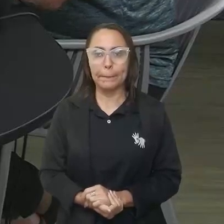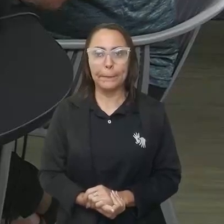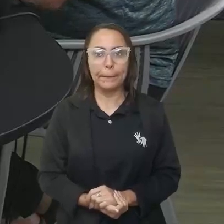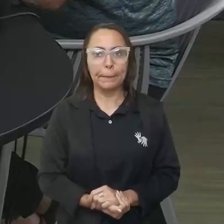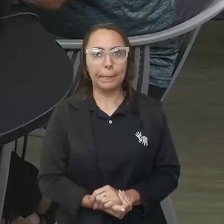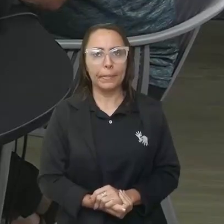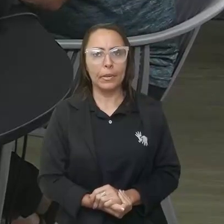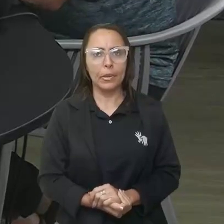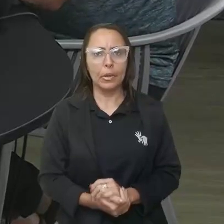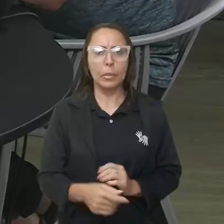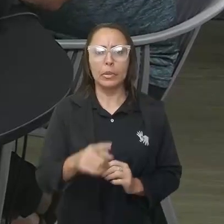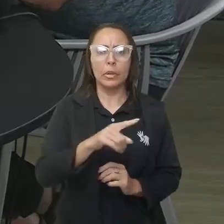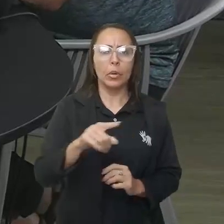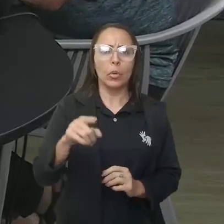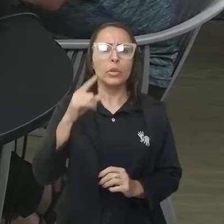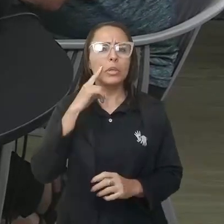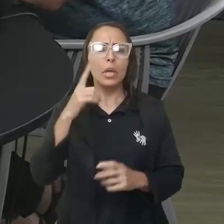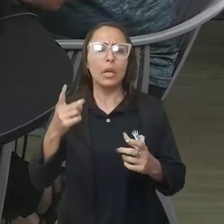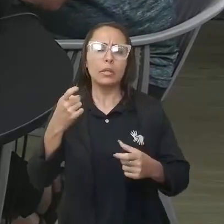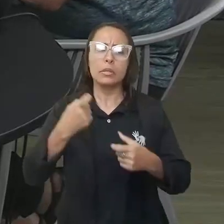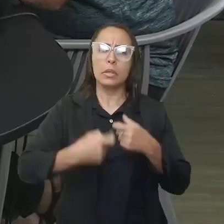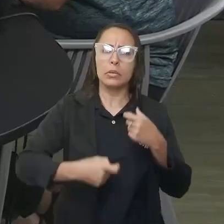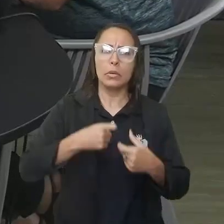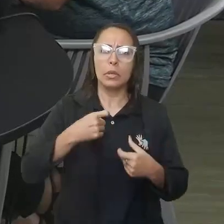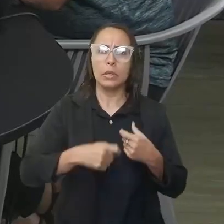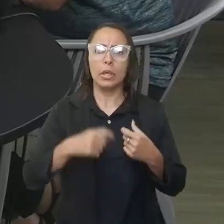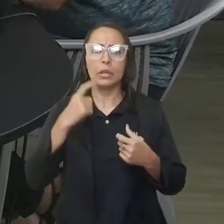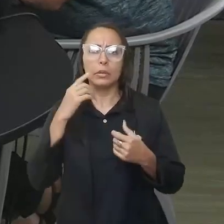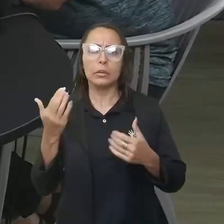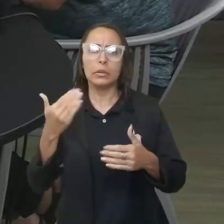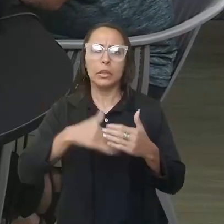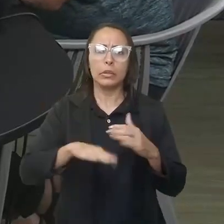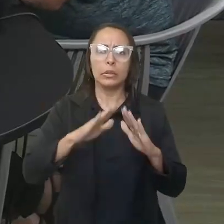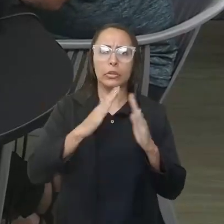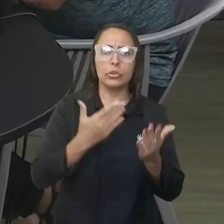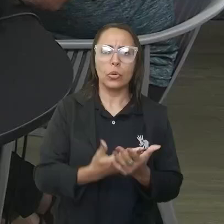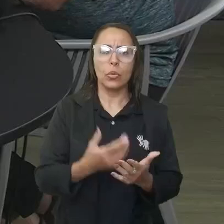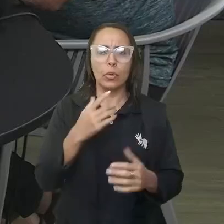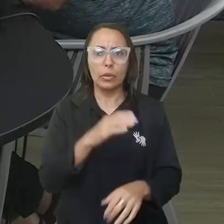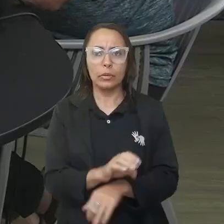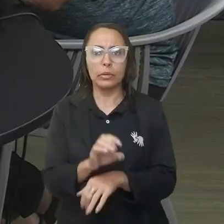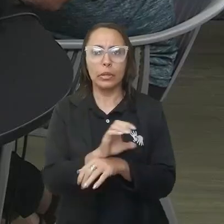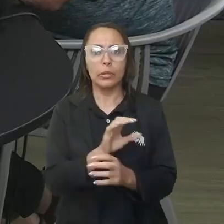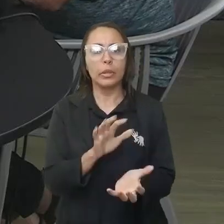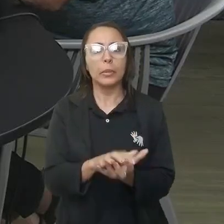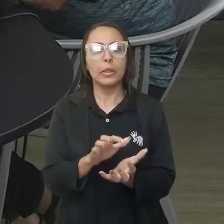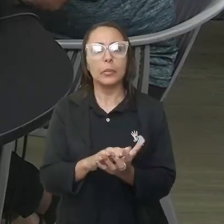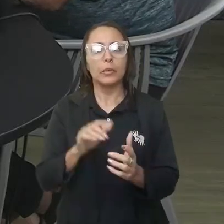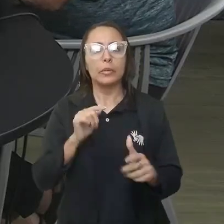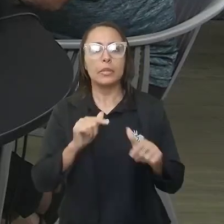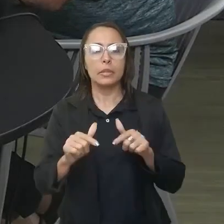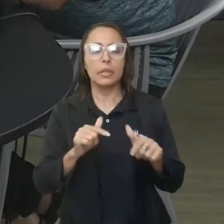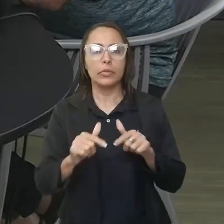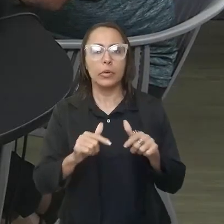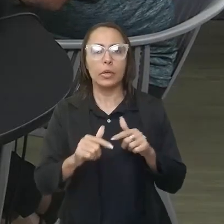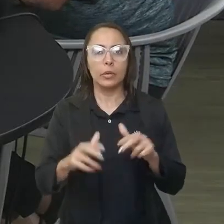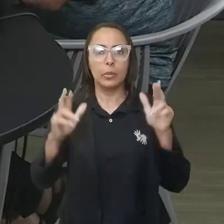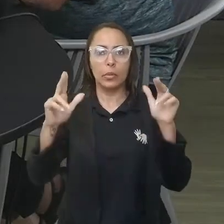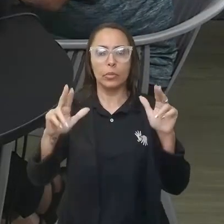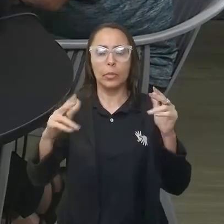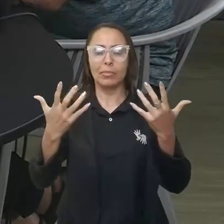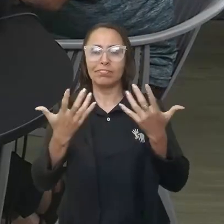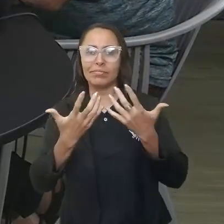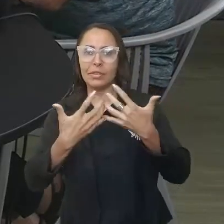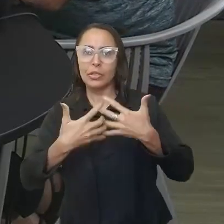Para a senhora, o que seria essa sexualidade dentro das escolas do estado de Pernambuco ser trabalhado como tema